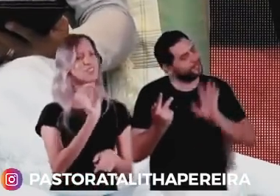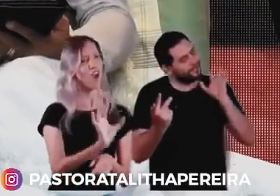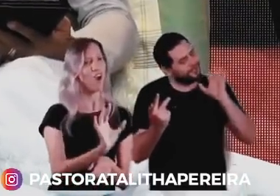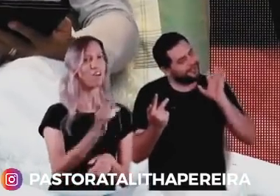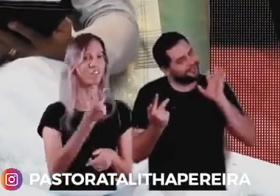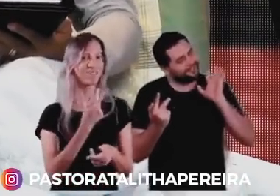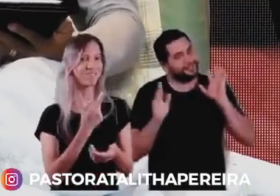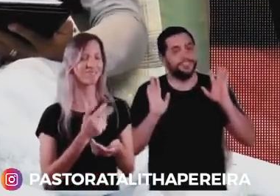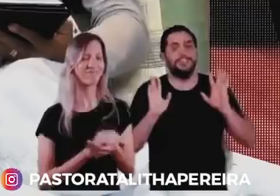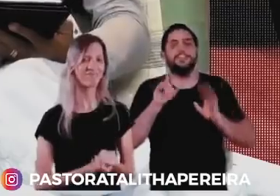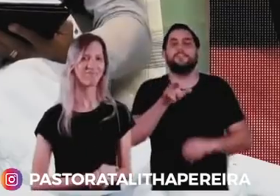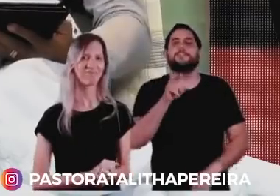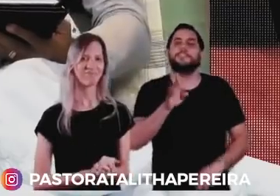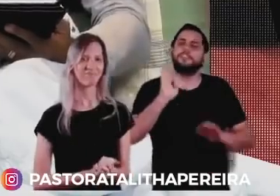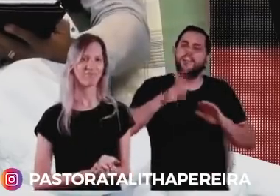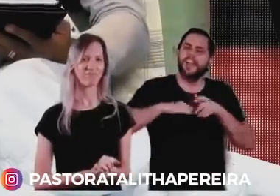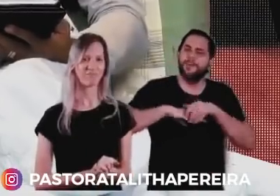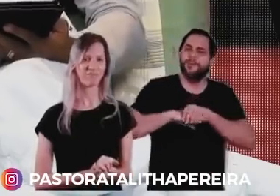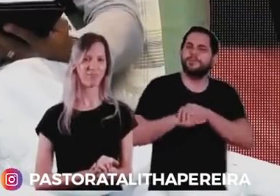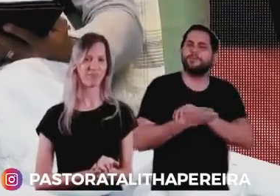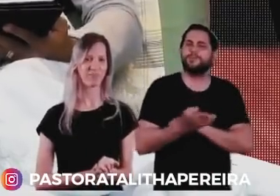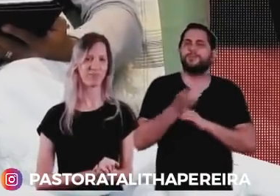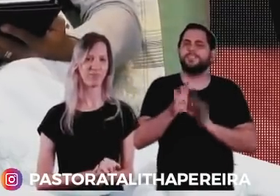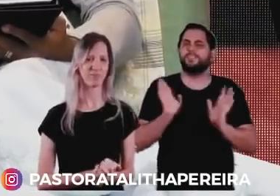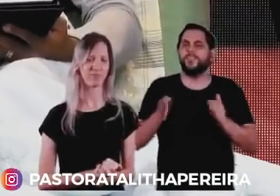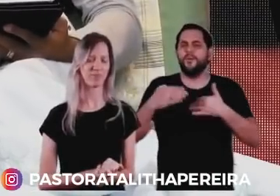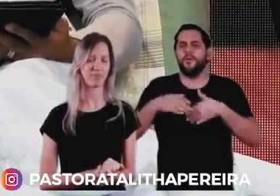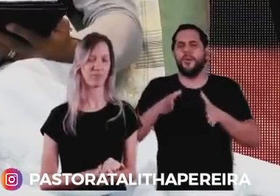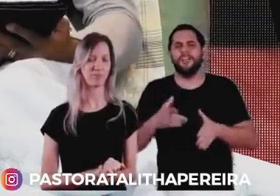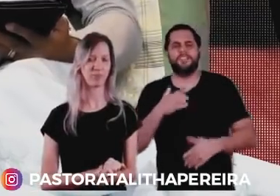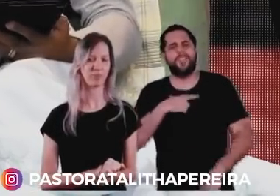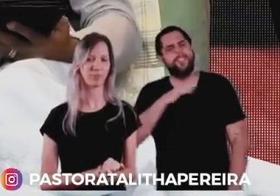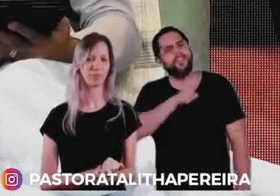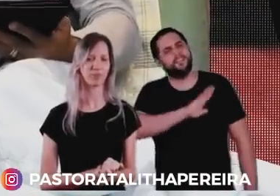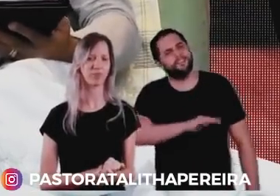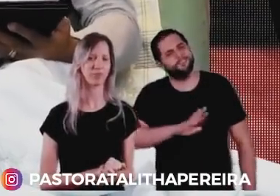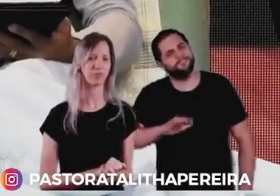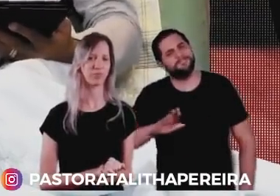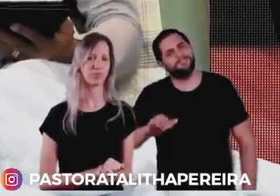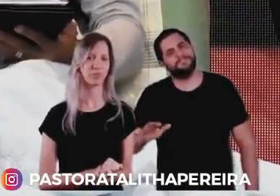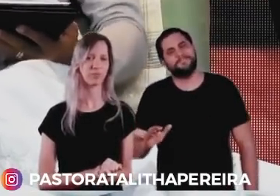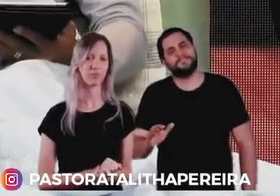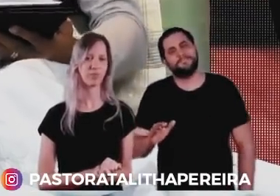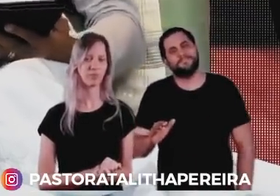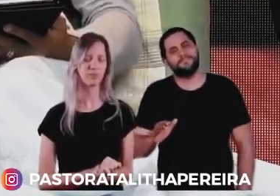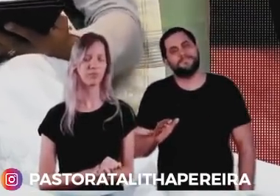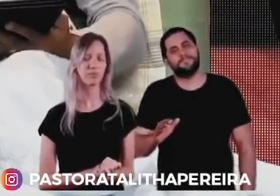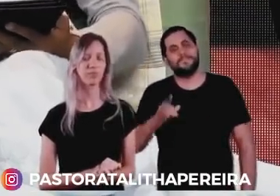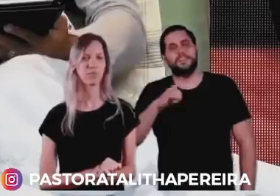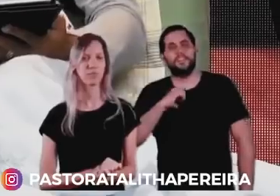Então, gente, se você acostuma estar no seu quarto colocando uma criança, Criança tem a sala, tem o corredor, tem o quarto